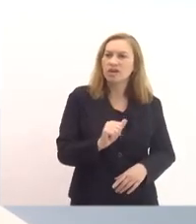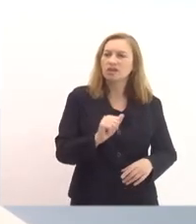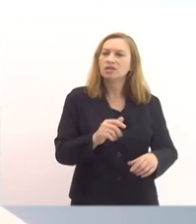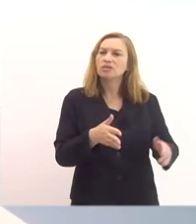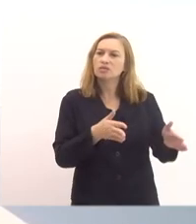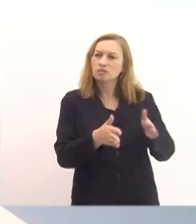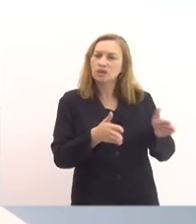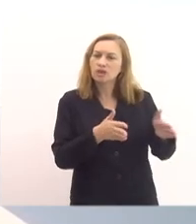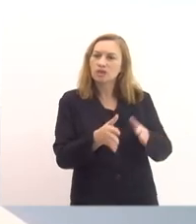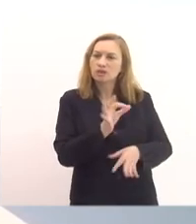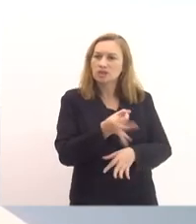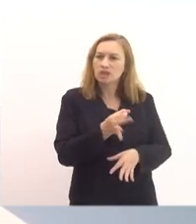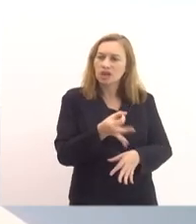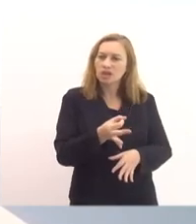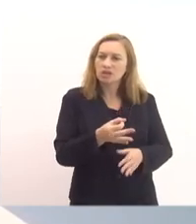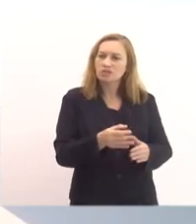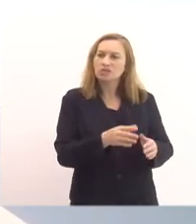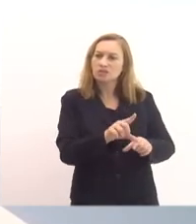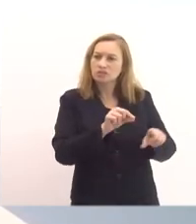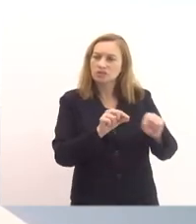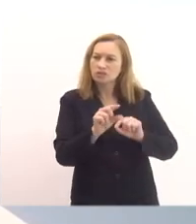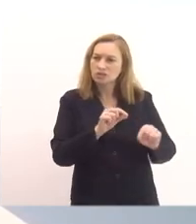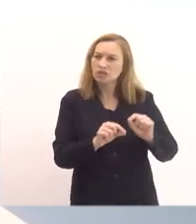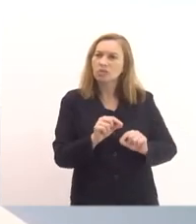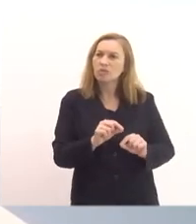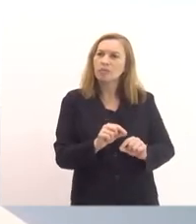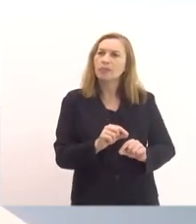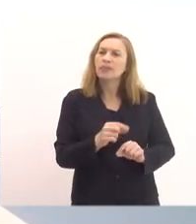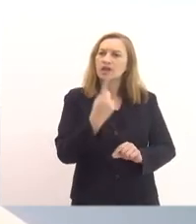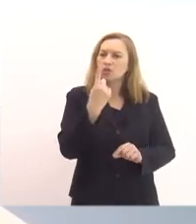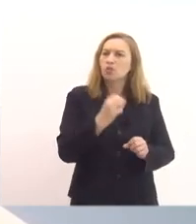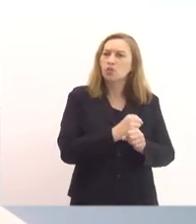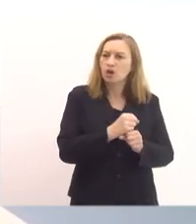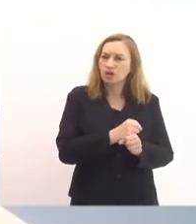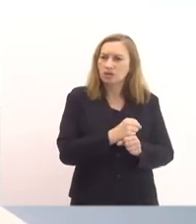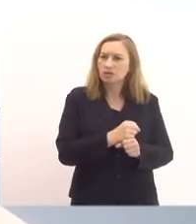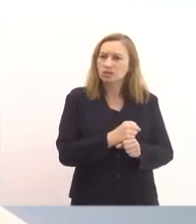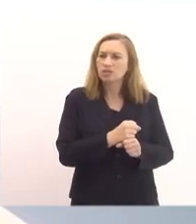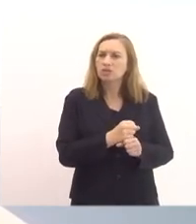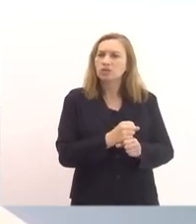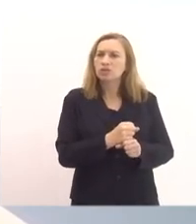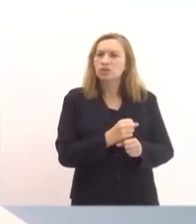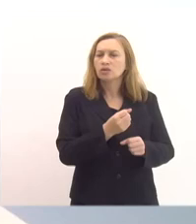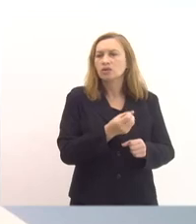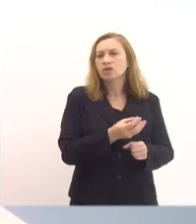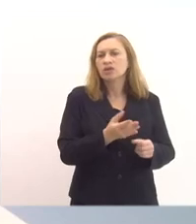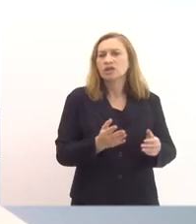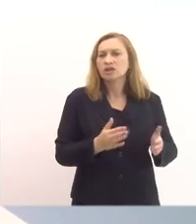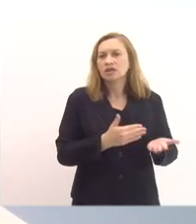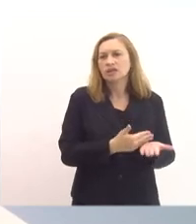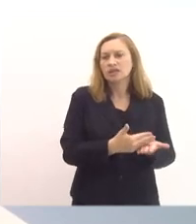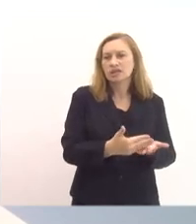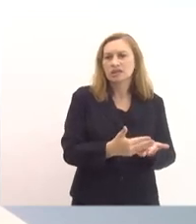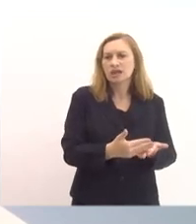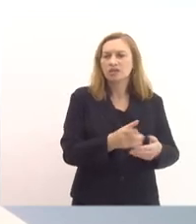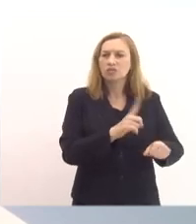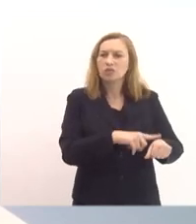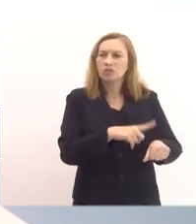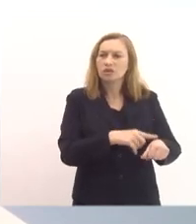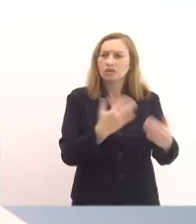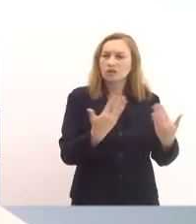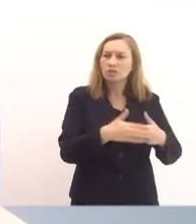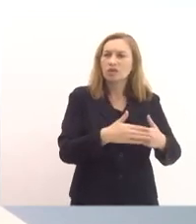período de validade do processo seletivo, que ele é de um ano, né, a contar da homologação,